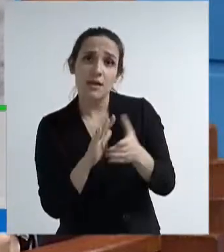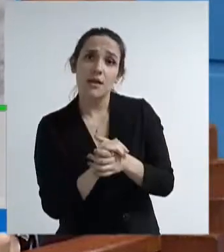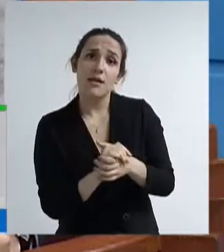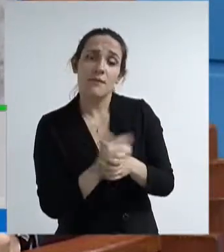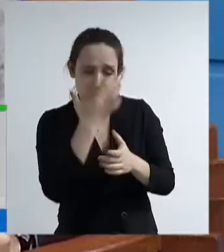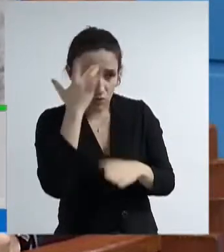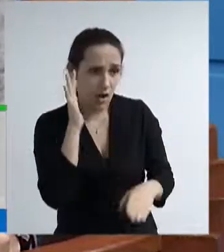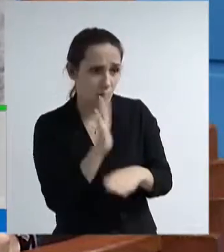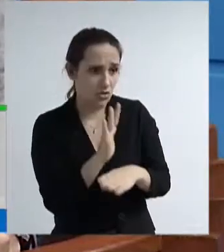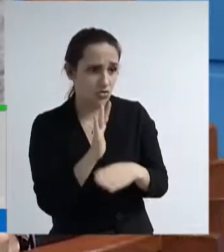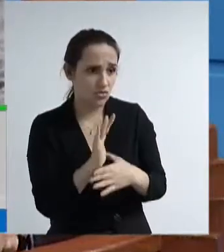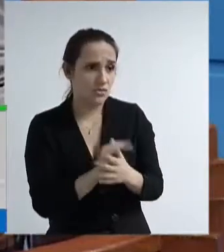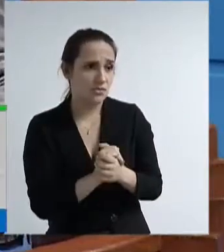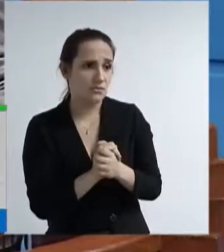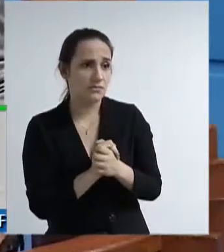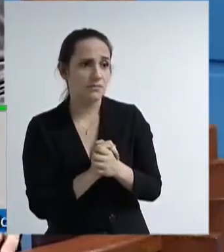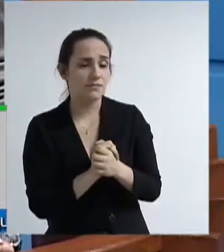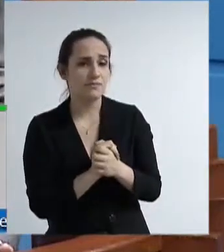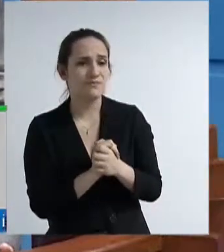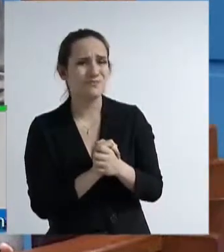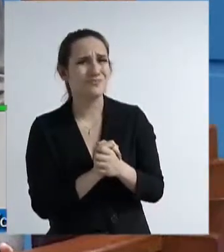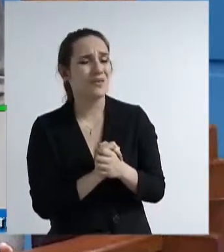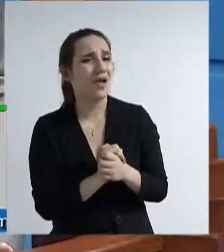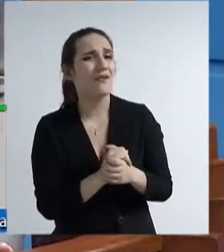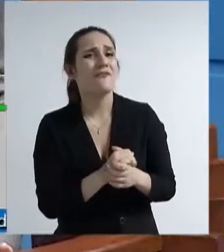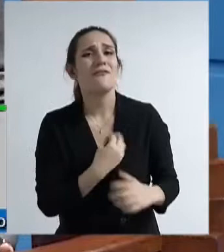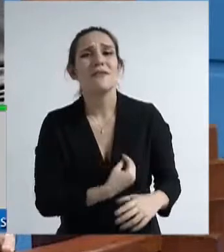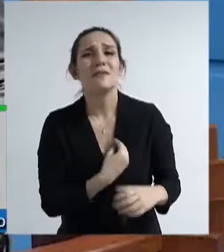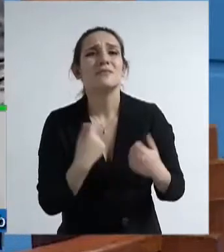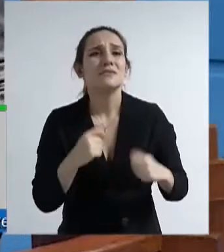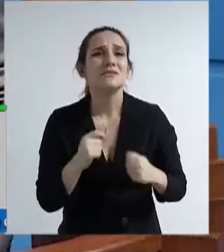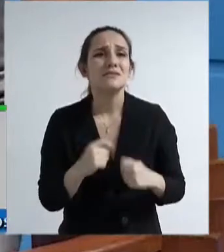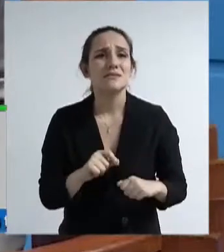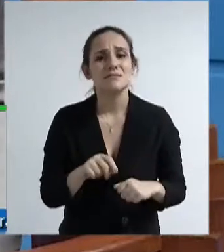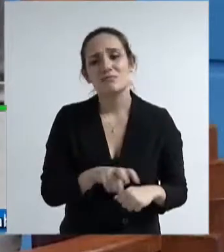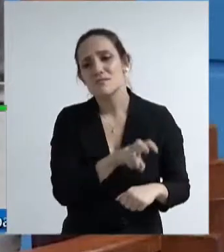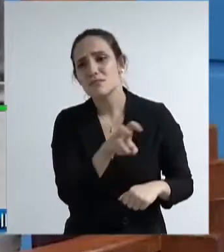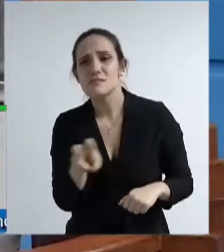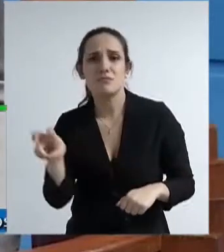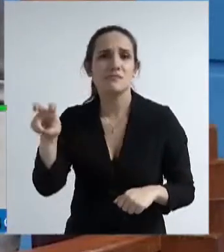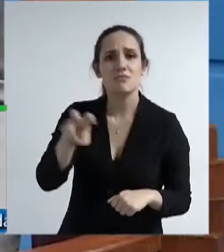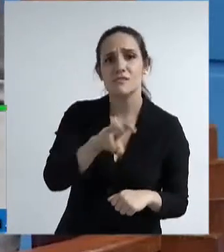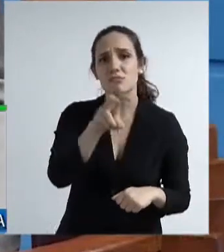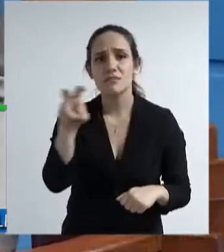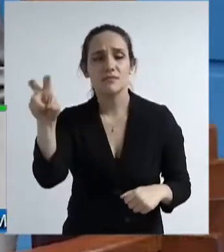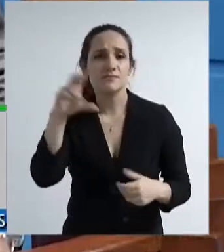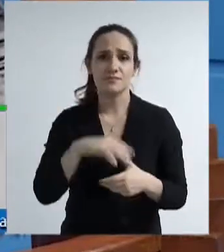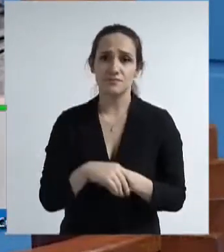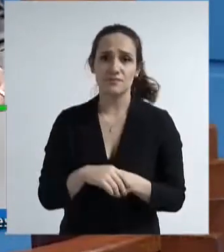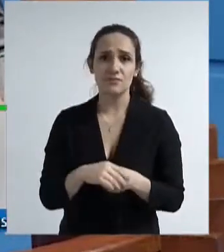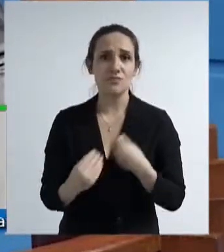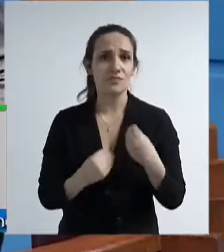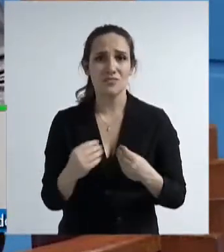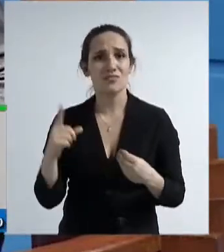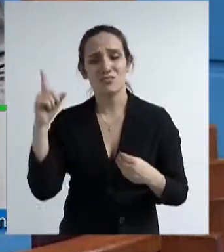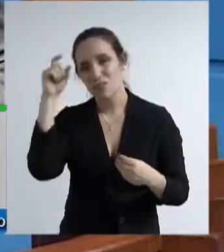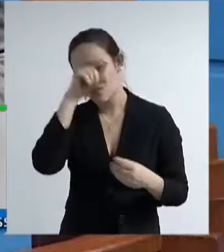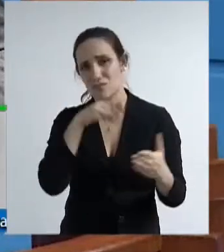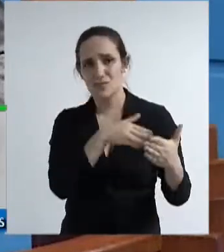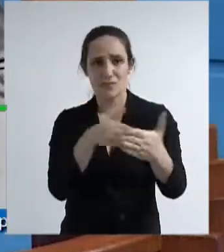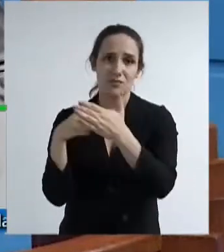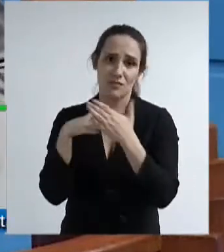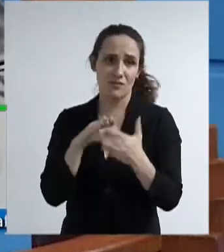fazemos. Haja vista as péssimas condições de estradas e a incapacidade do Estado em mantê-las ideais ao tráfego,